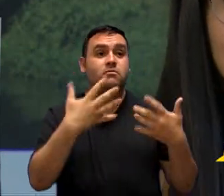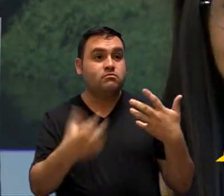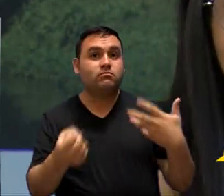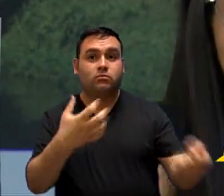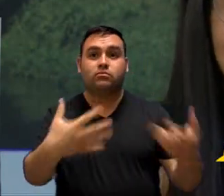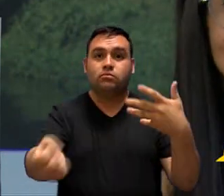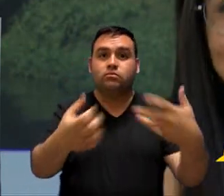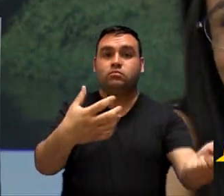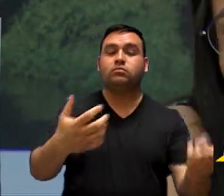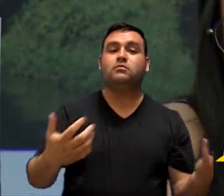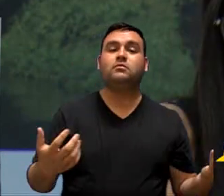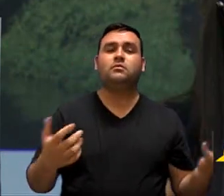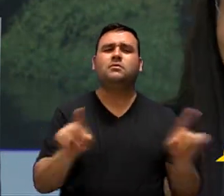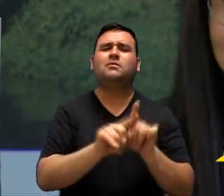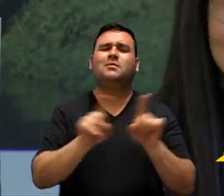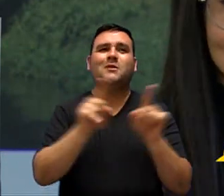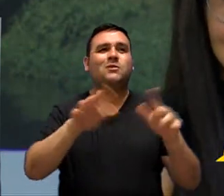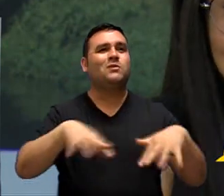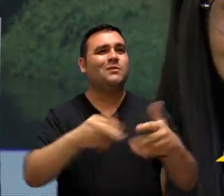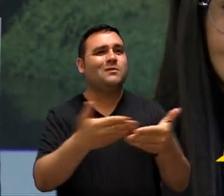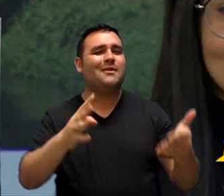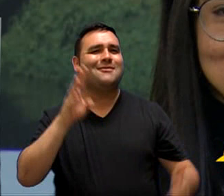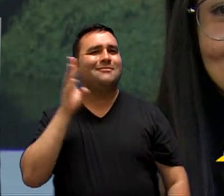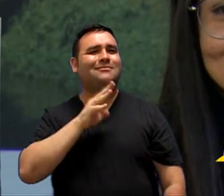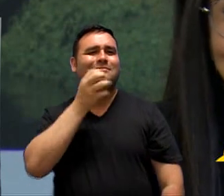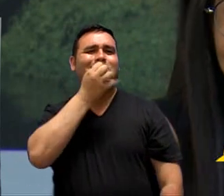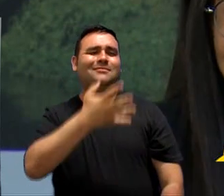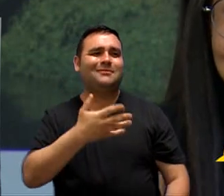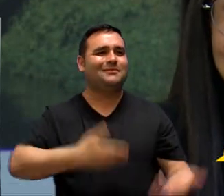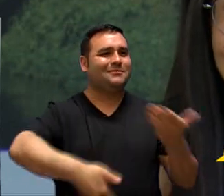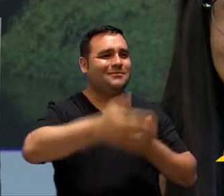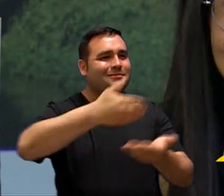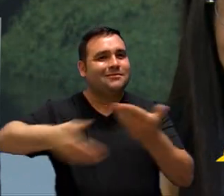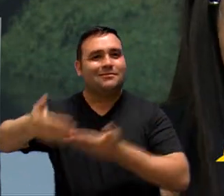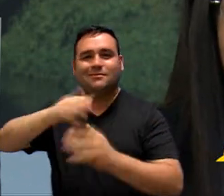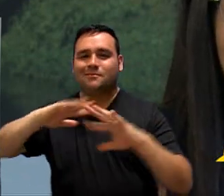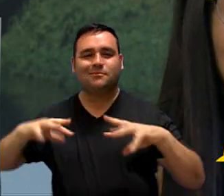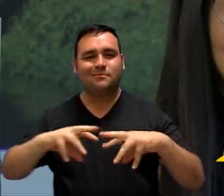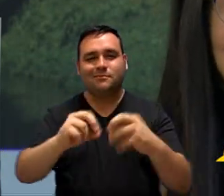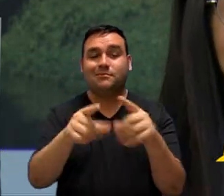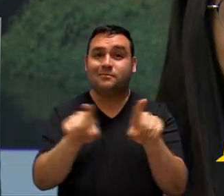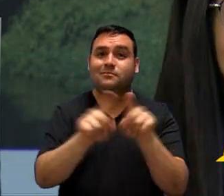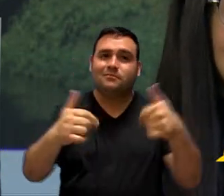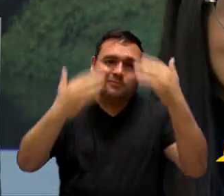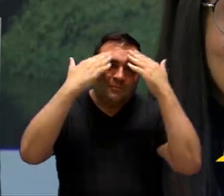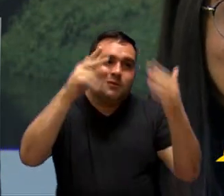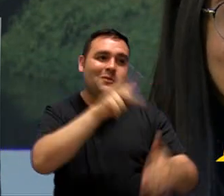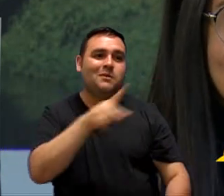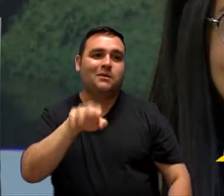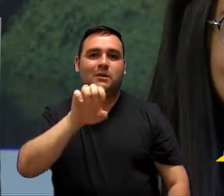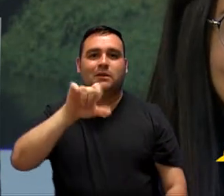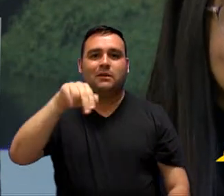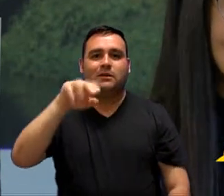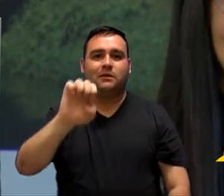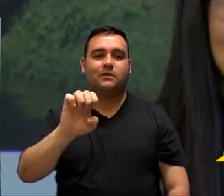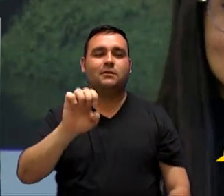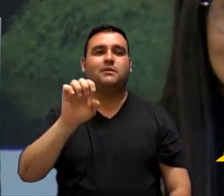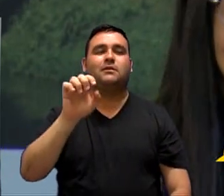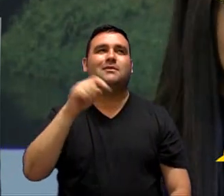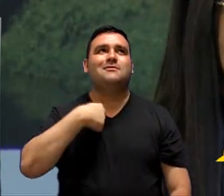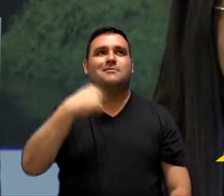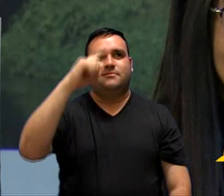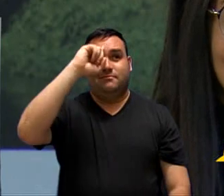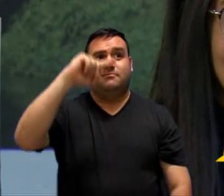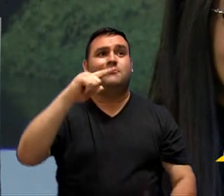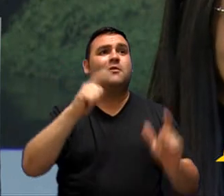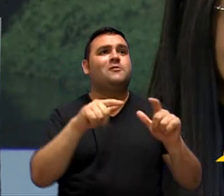mundo, serem legais, principalmente com todo mundo que está aqui. Obrigada, professora Eliane. Eu não sei